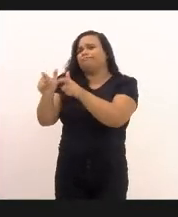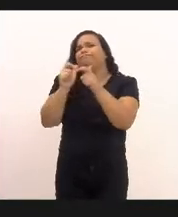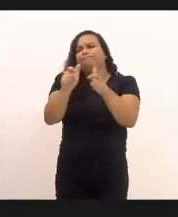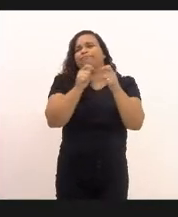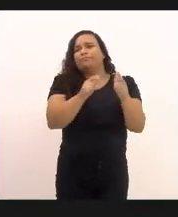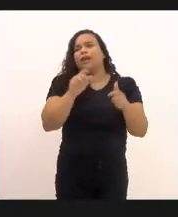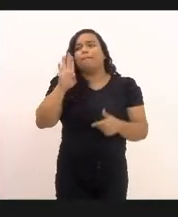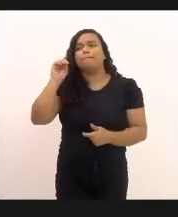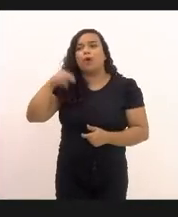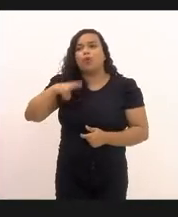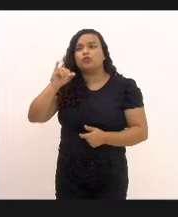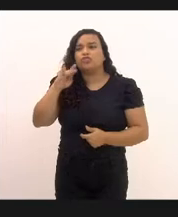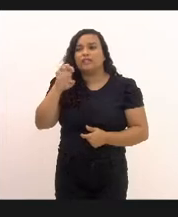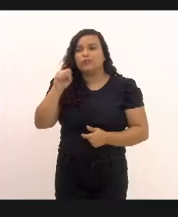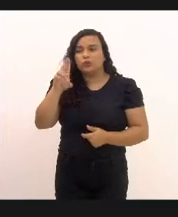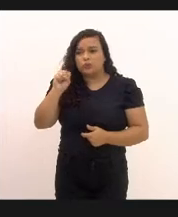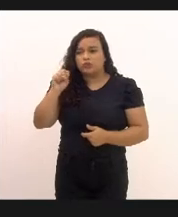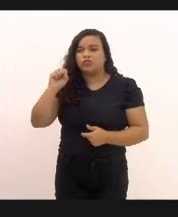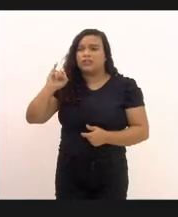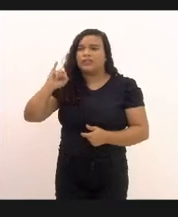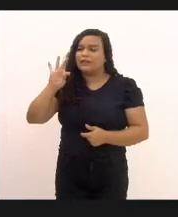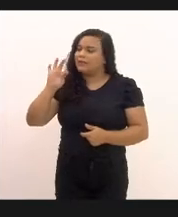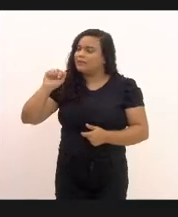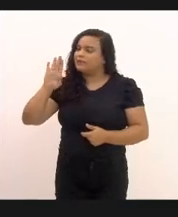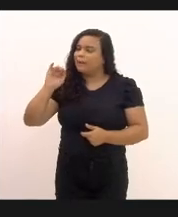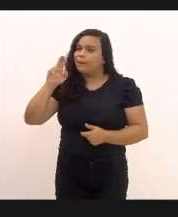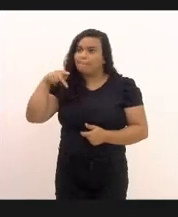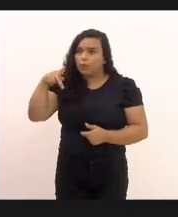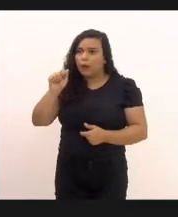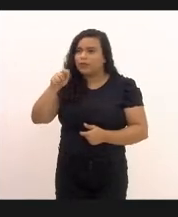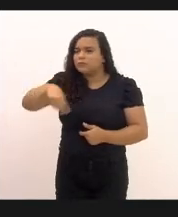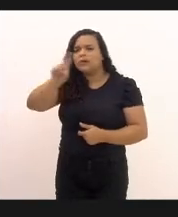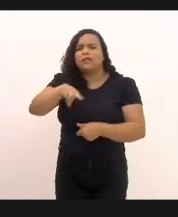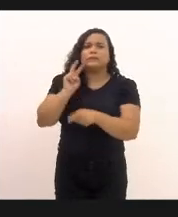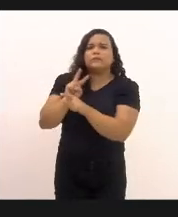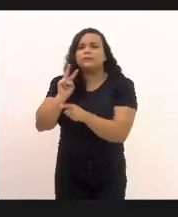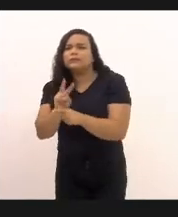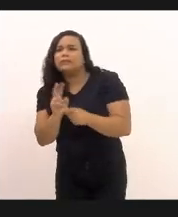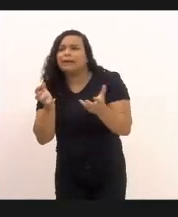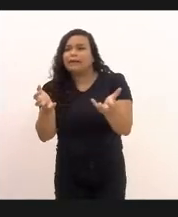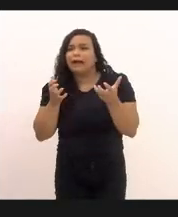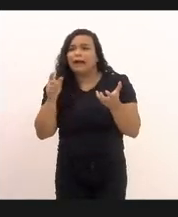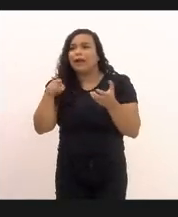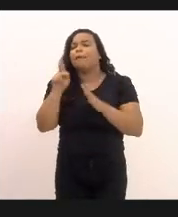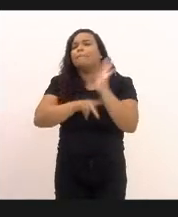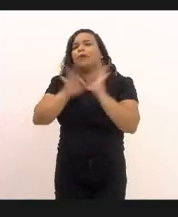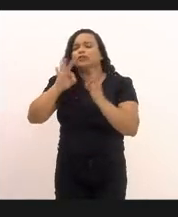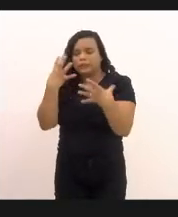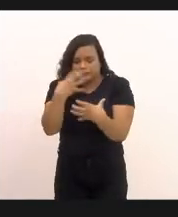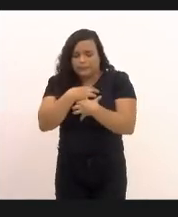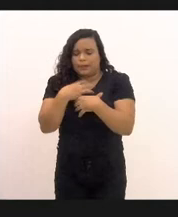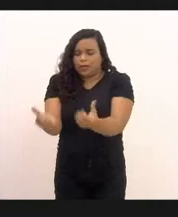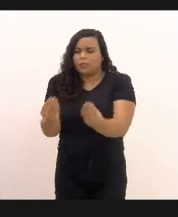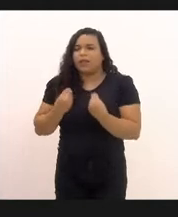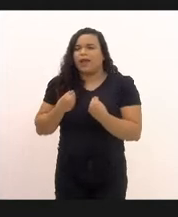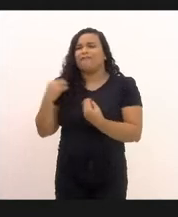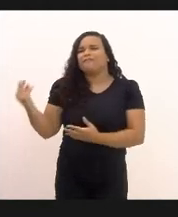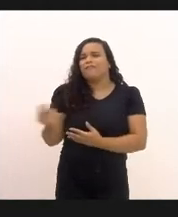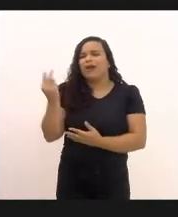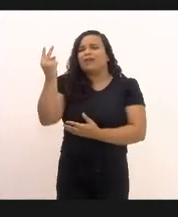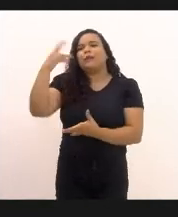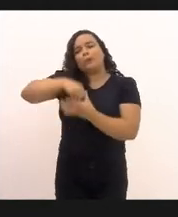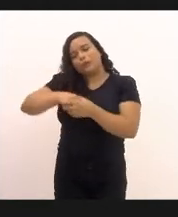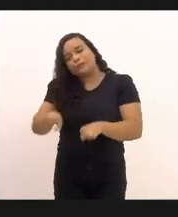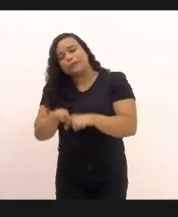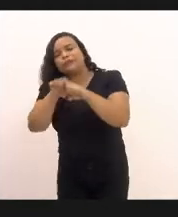outros docentes dois que querem e têm a esperança de, nesse projeto, se sentir valorizado dentro da